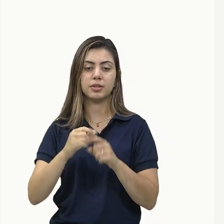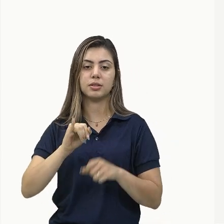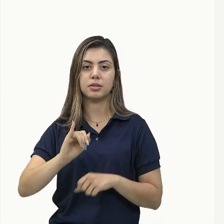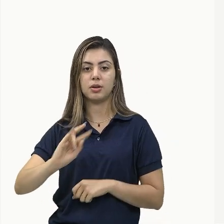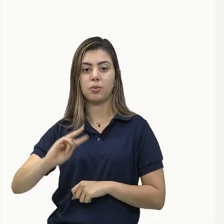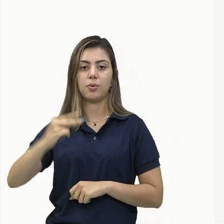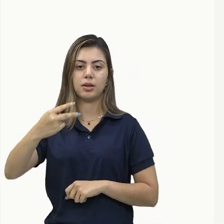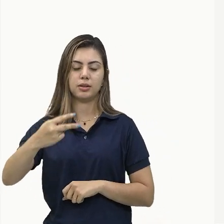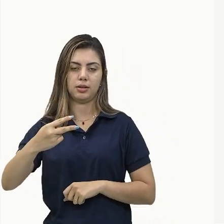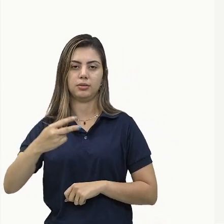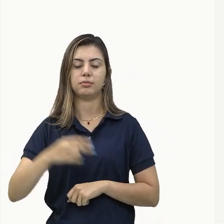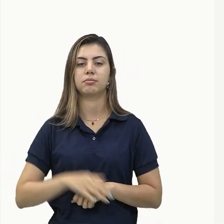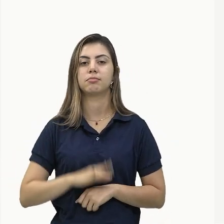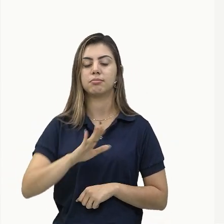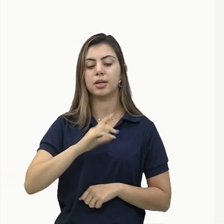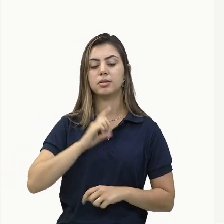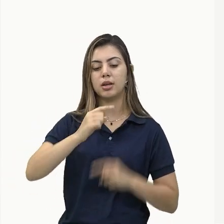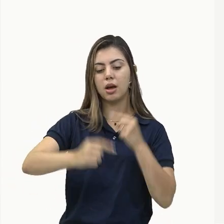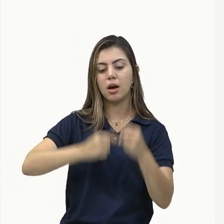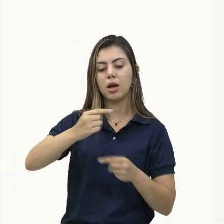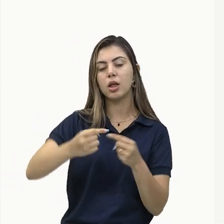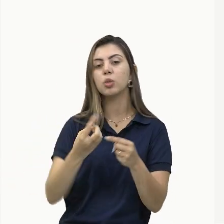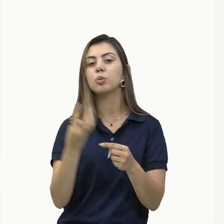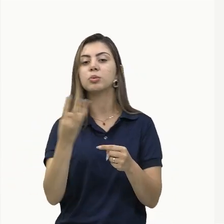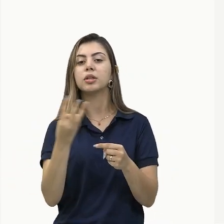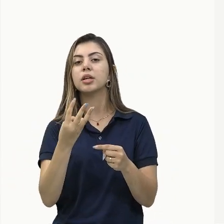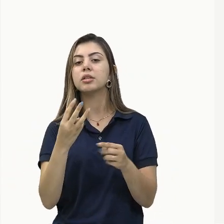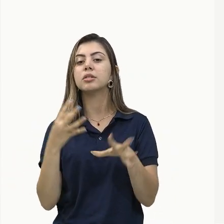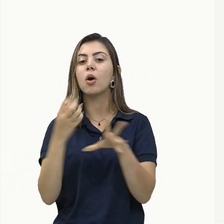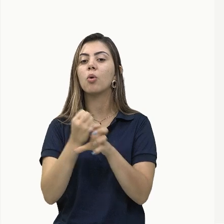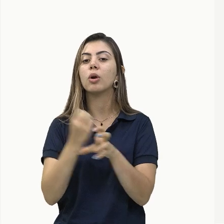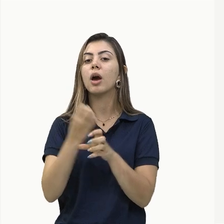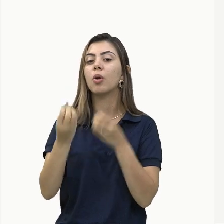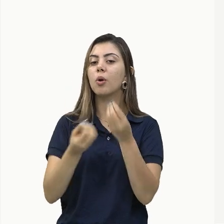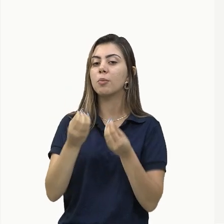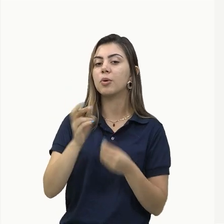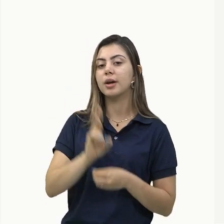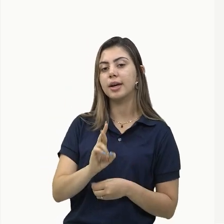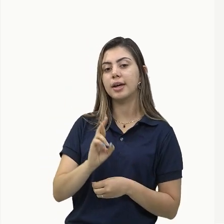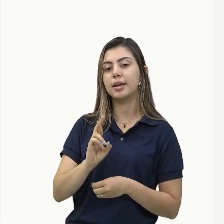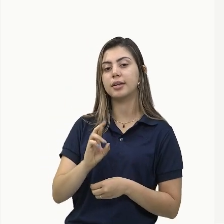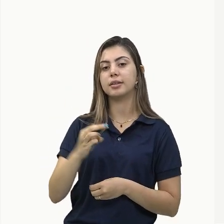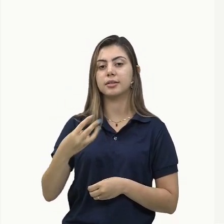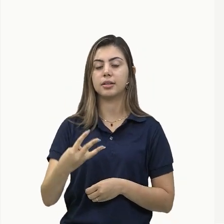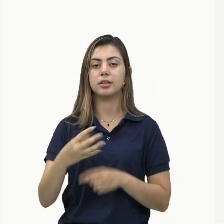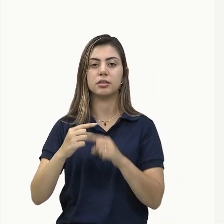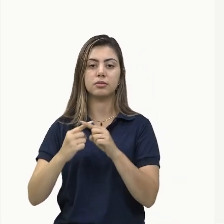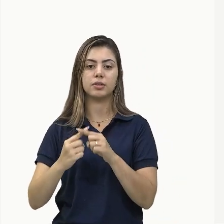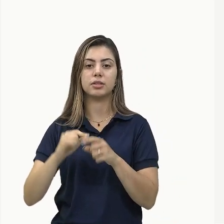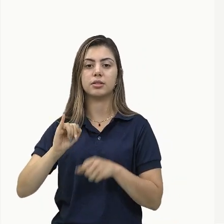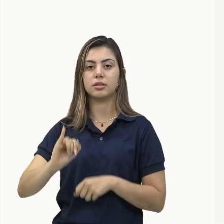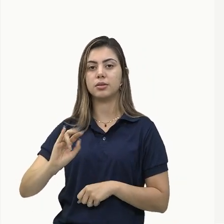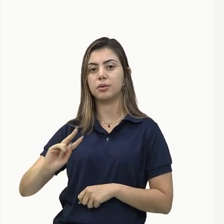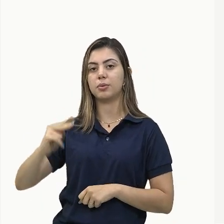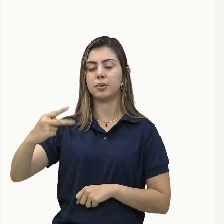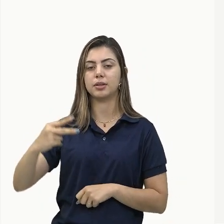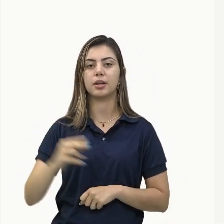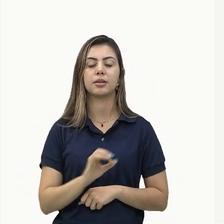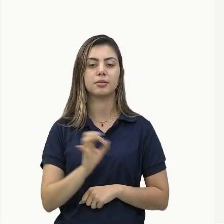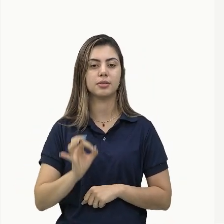calcular a potência da resistência 3, é R3 vezes I ao